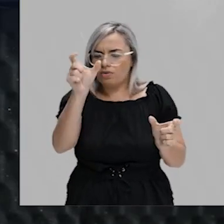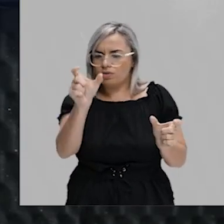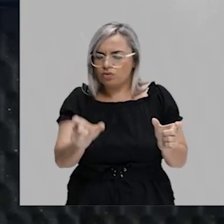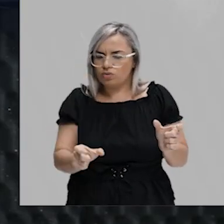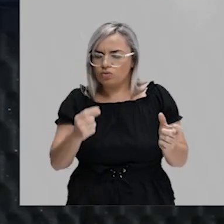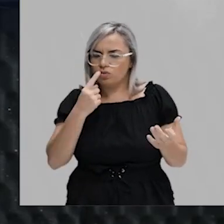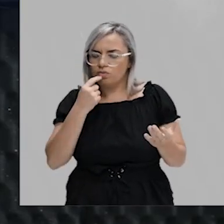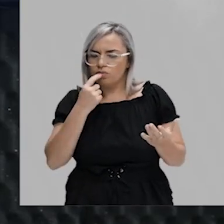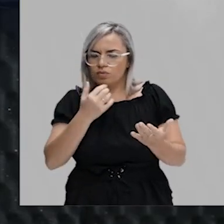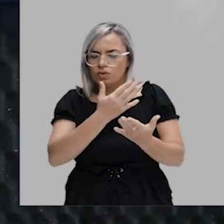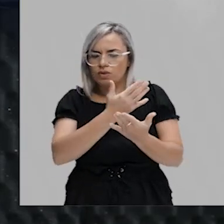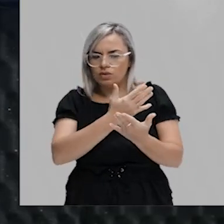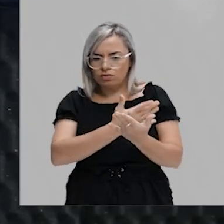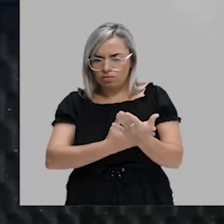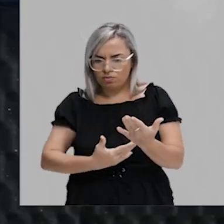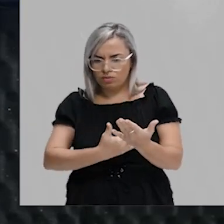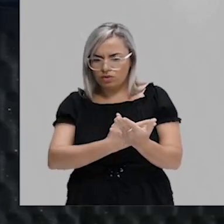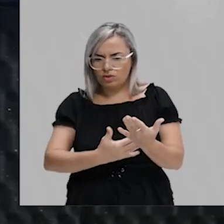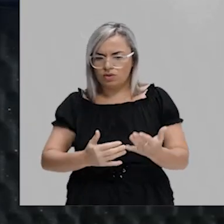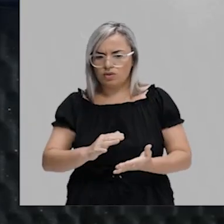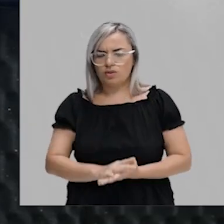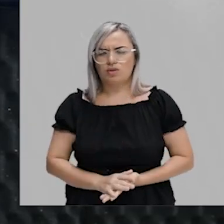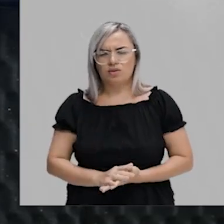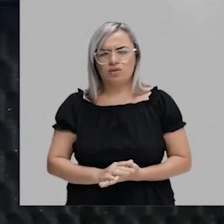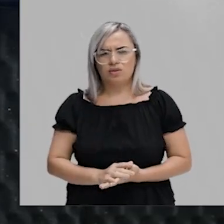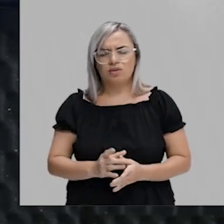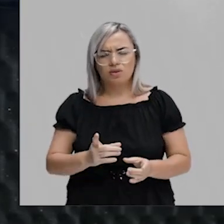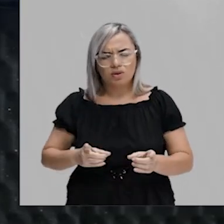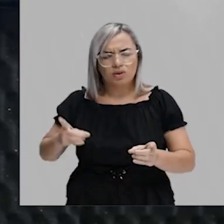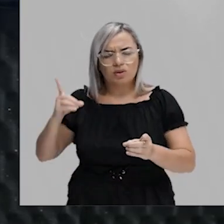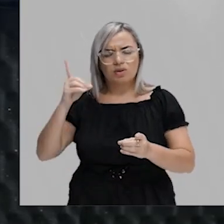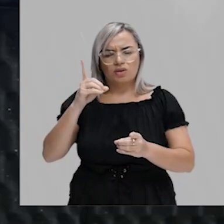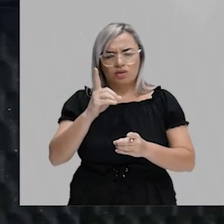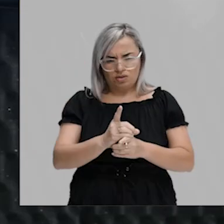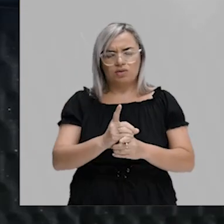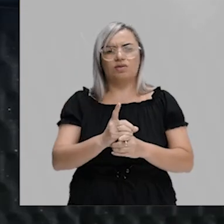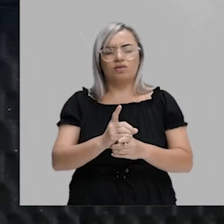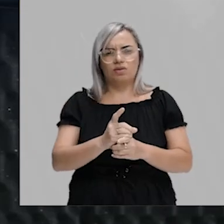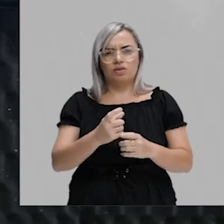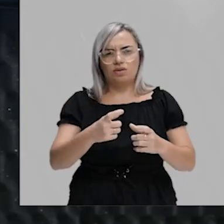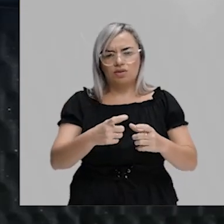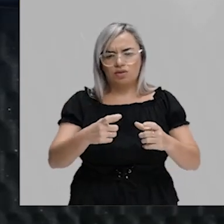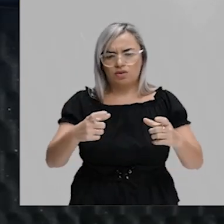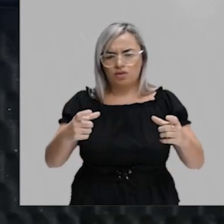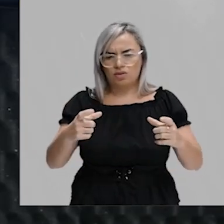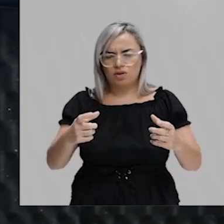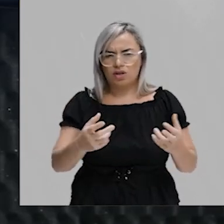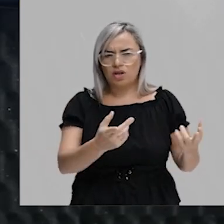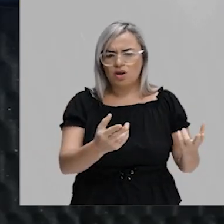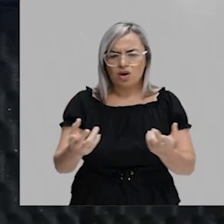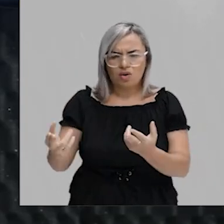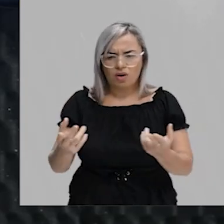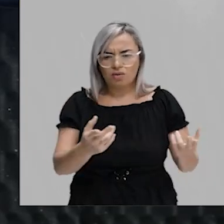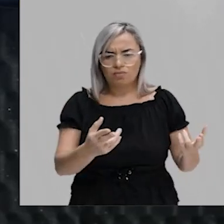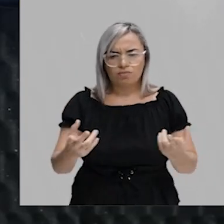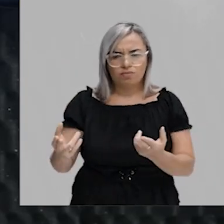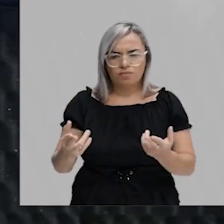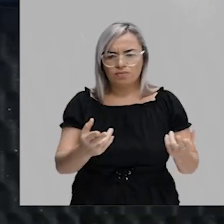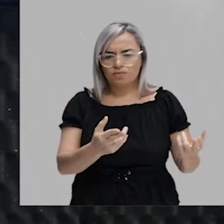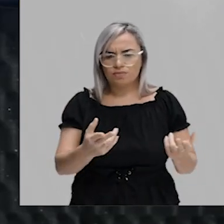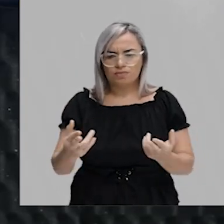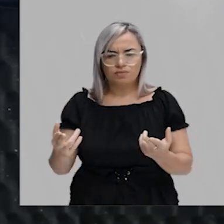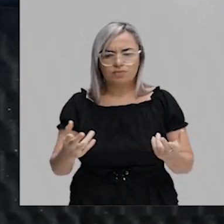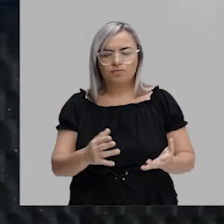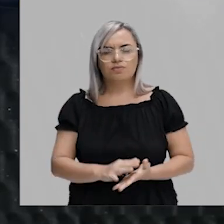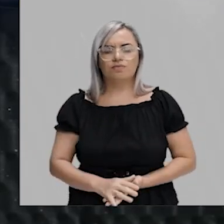as barrinhas estão na mesma região? Eu vou encontrar uma maior quantidade de barrinhas na mesma região? Ó, eu vejo